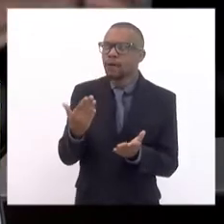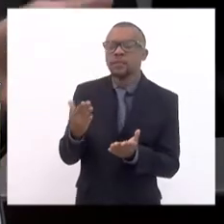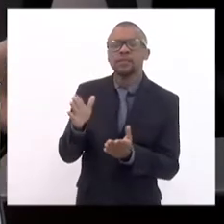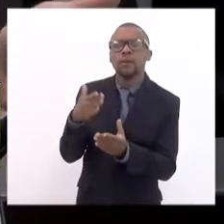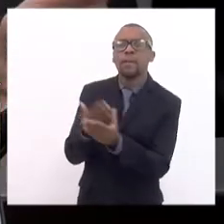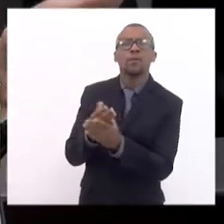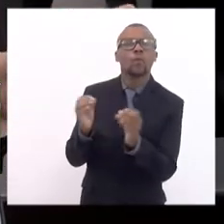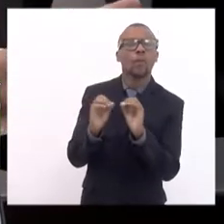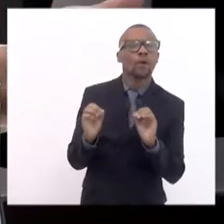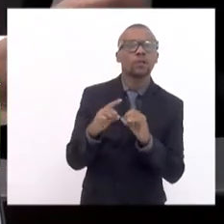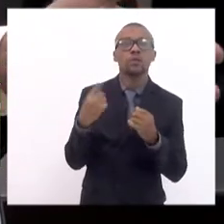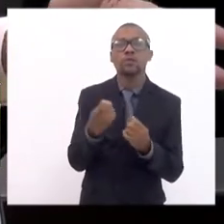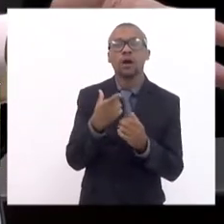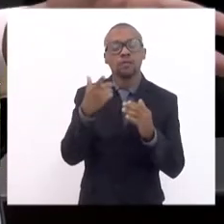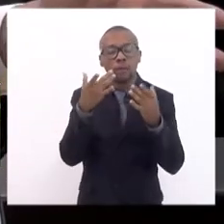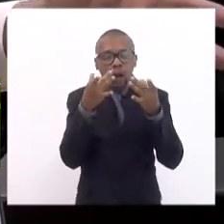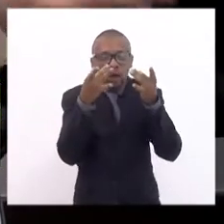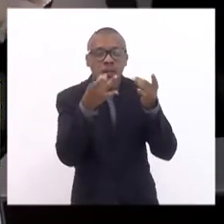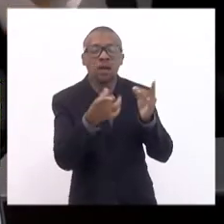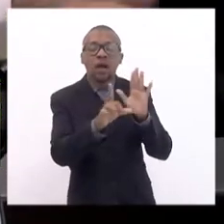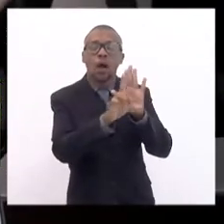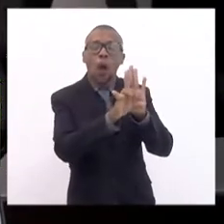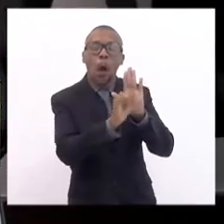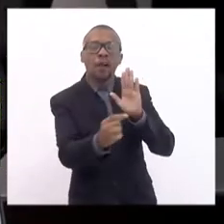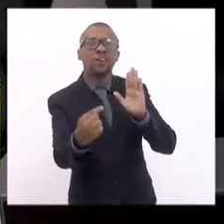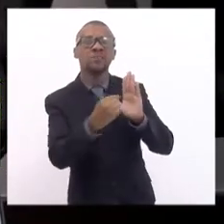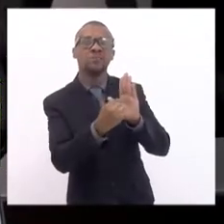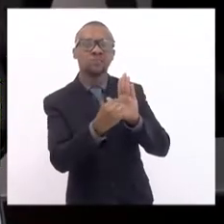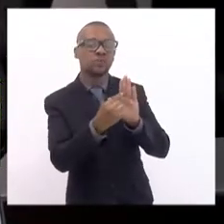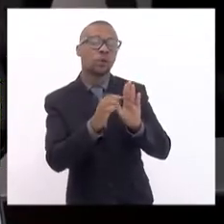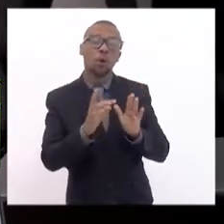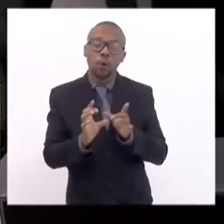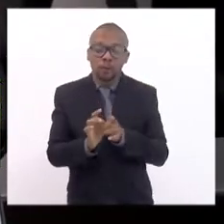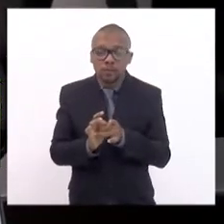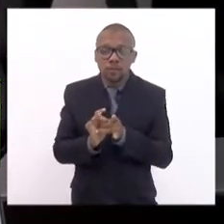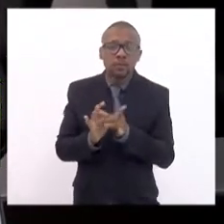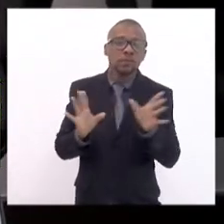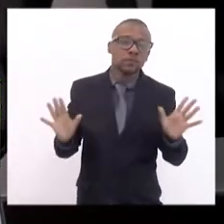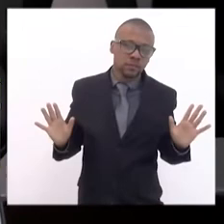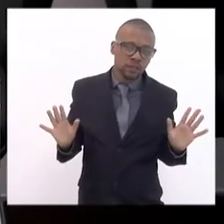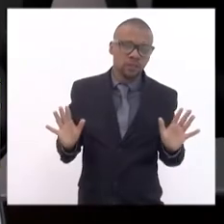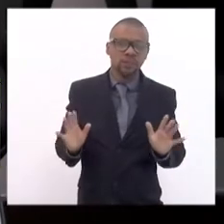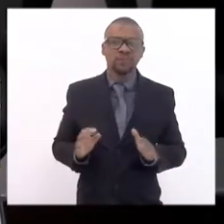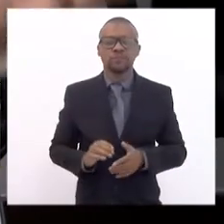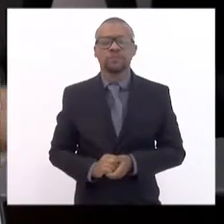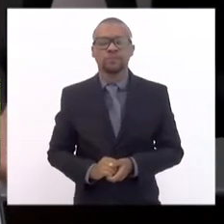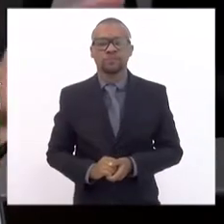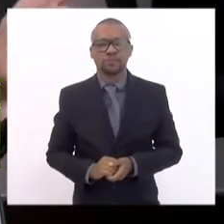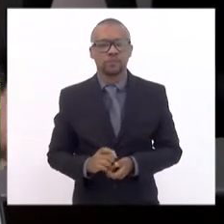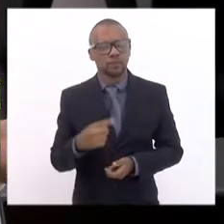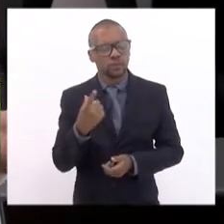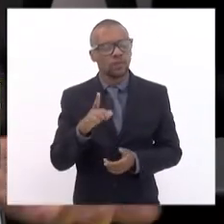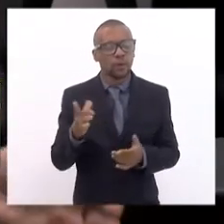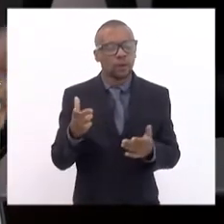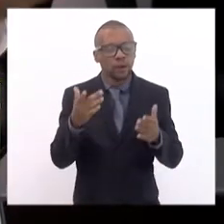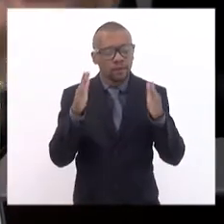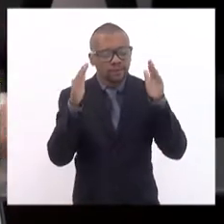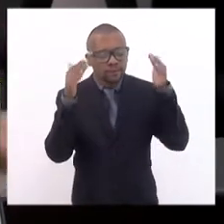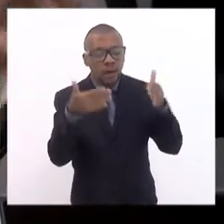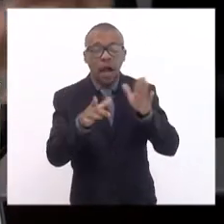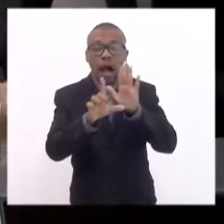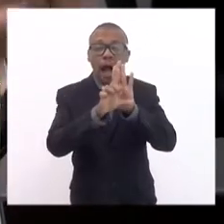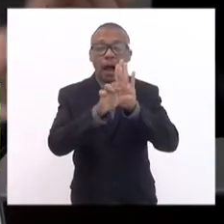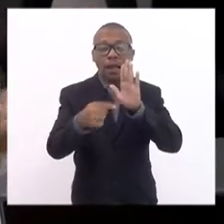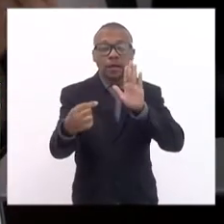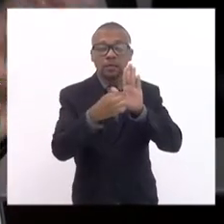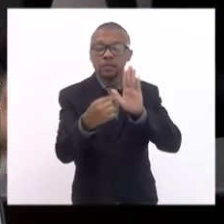vai prestigiar a lei. Se não entra, a lei está em pleno vigor. Não, e nós temos que nós temos que prestigiar a lei e fazer